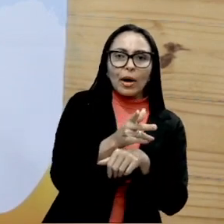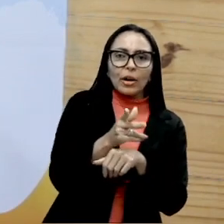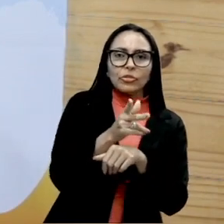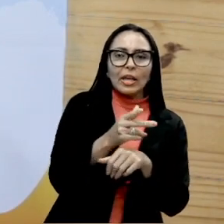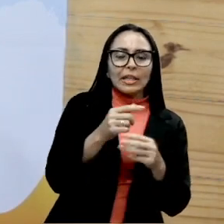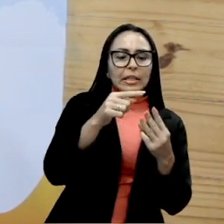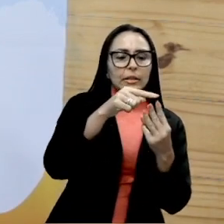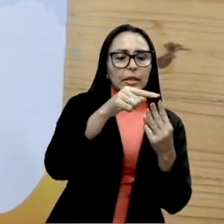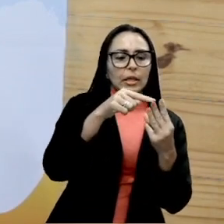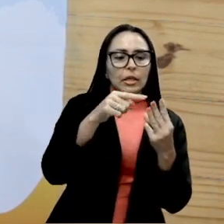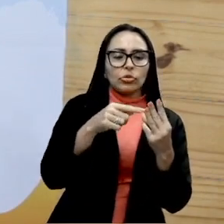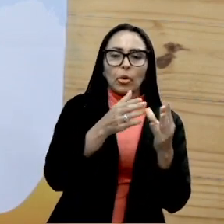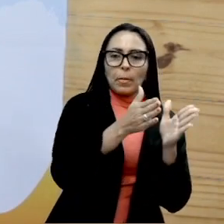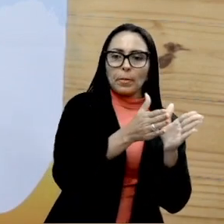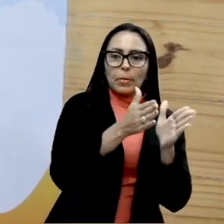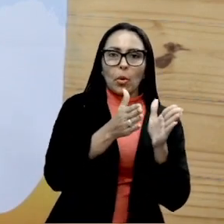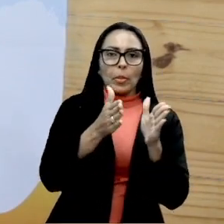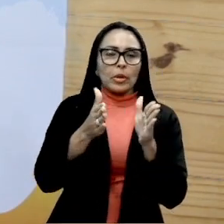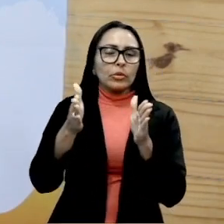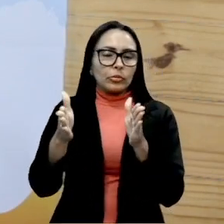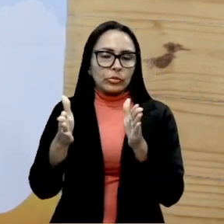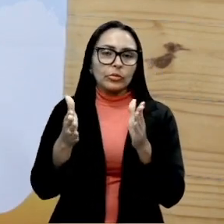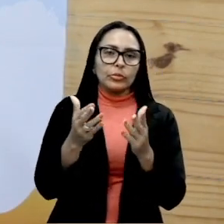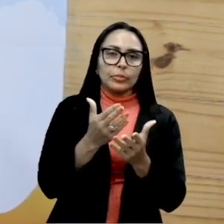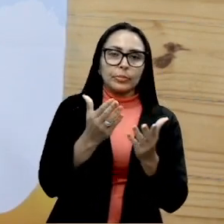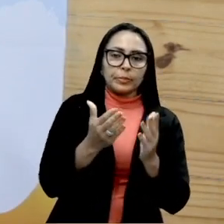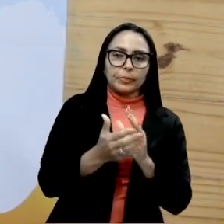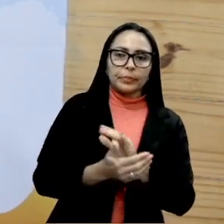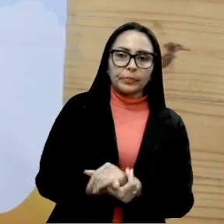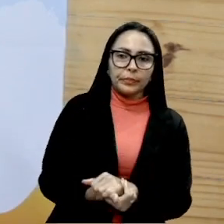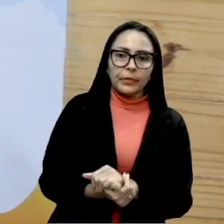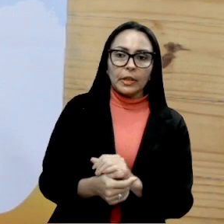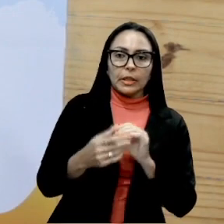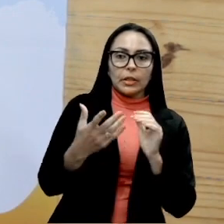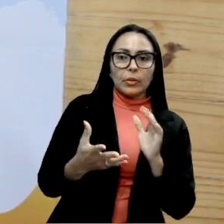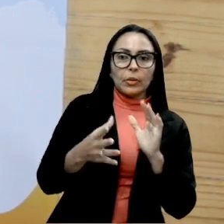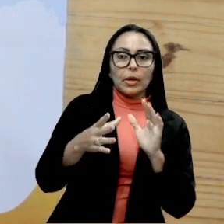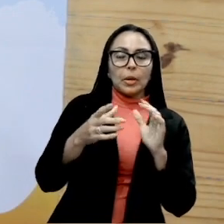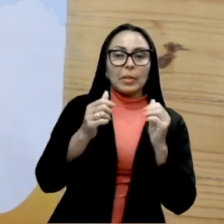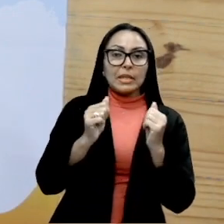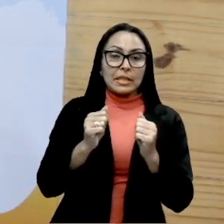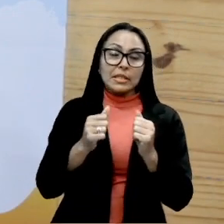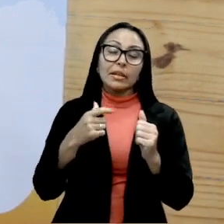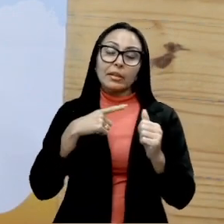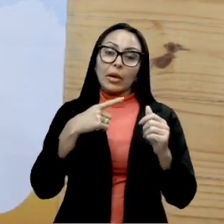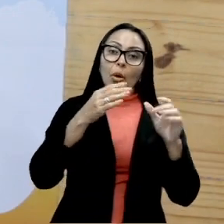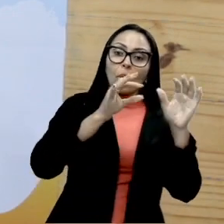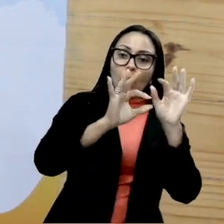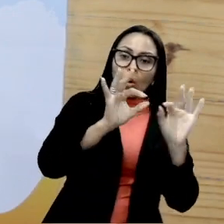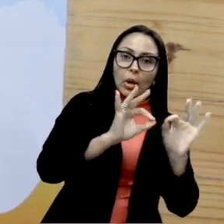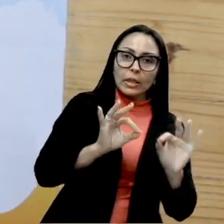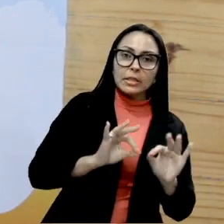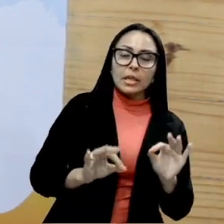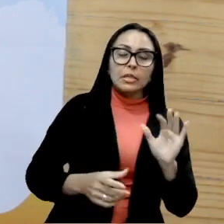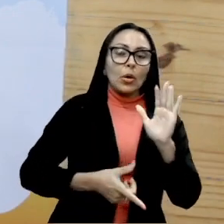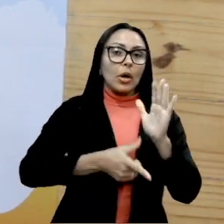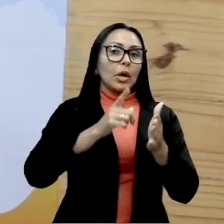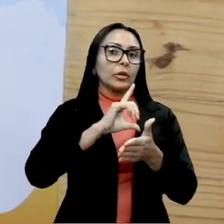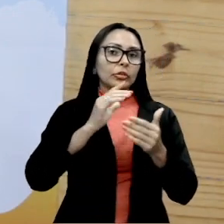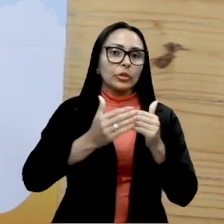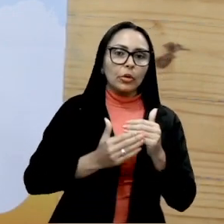3 momentos. Não pode ter a captação por assim do nada, vamos fazer a captação. Não, tem que ter uma organização. Antes de começar tudo,